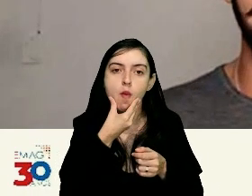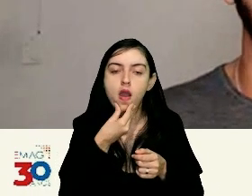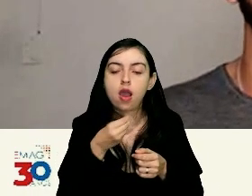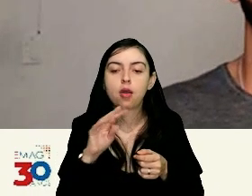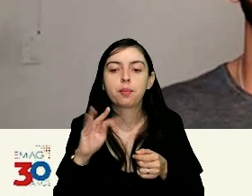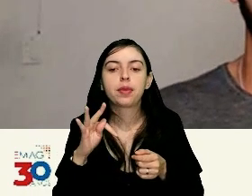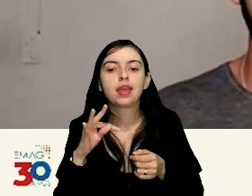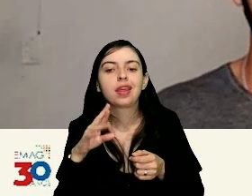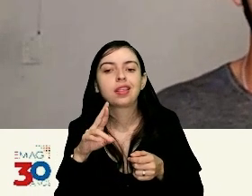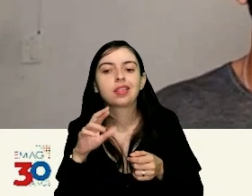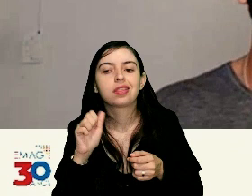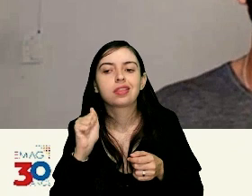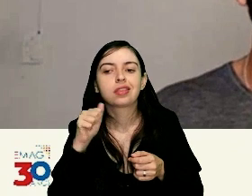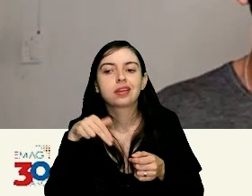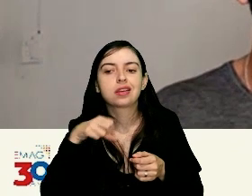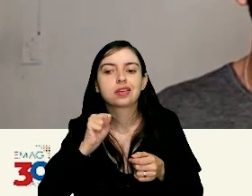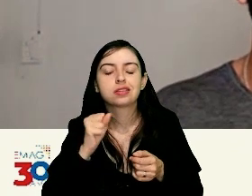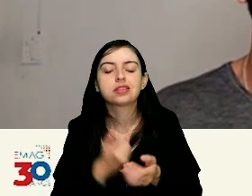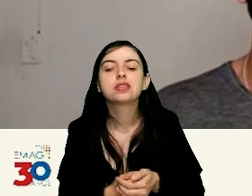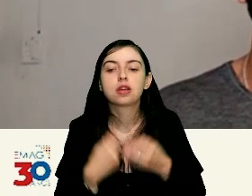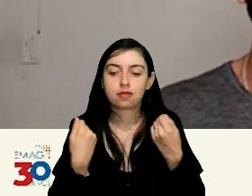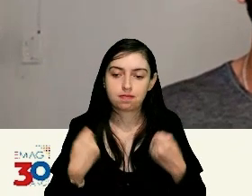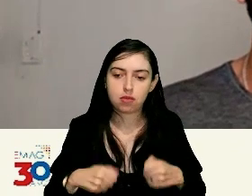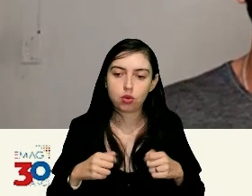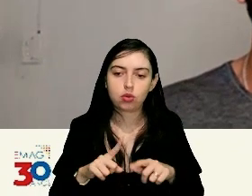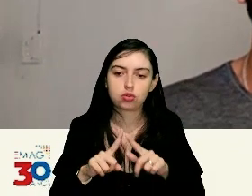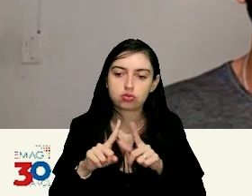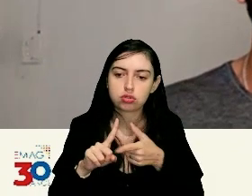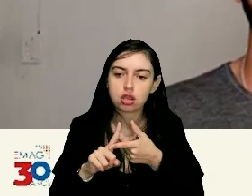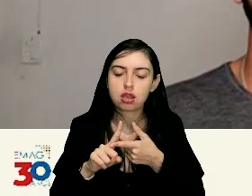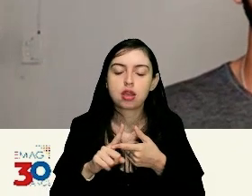trans também podem gestar, podem parir e podem amamentar.